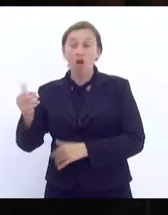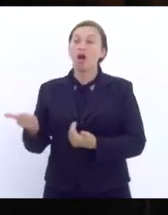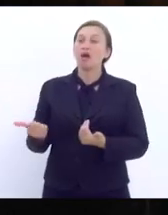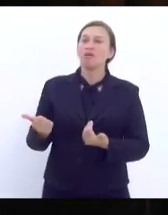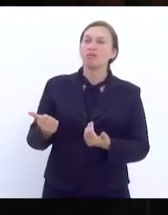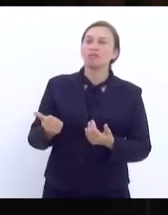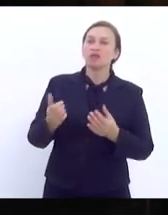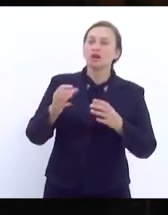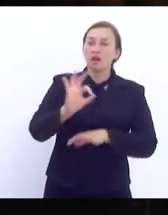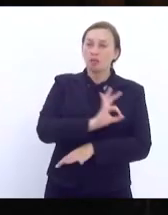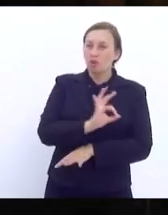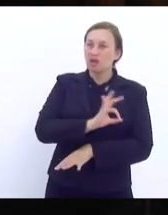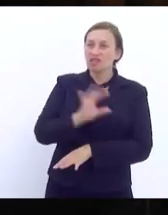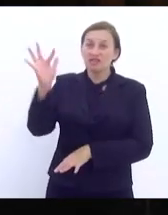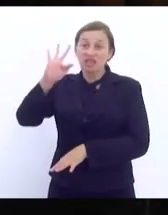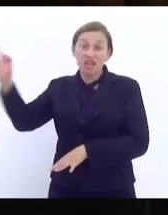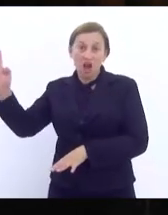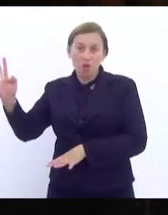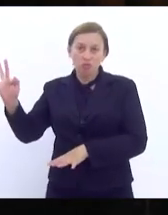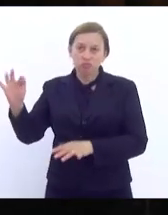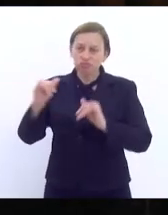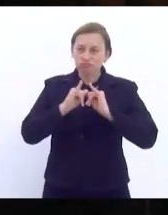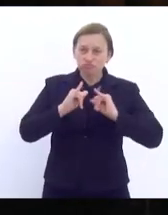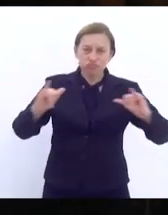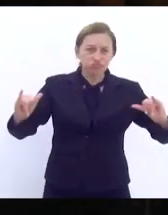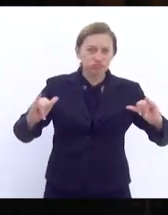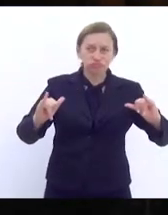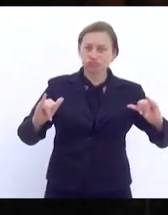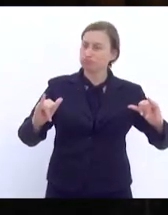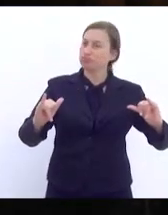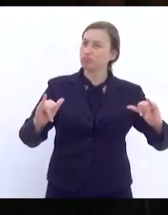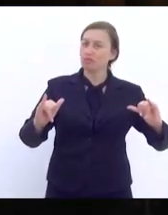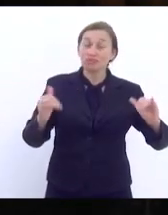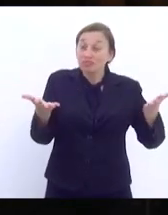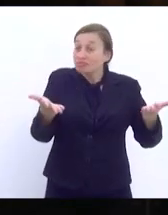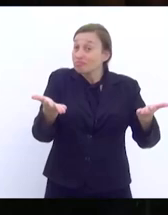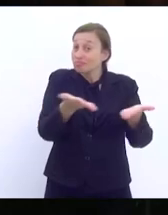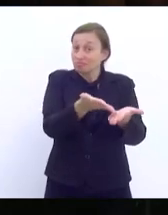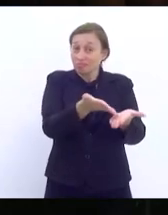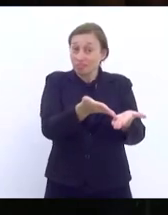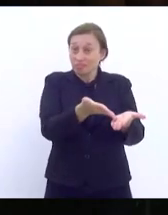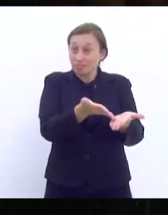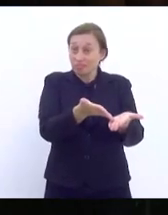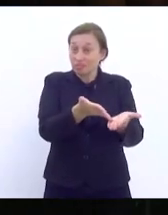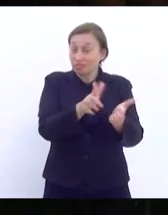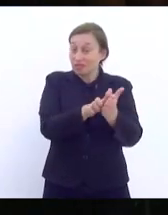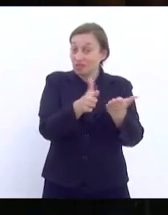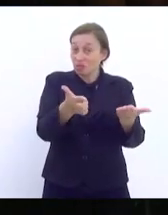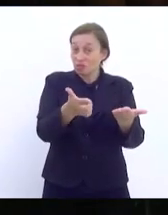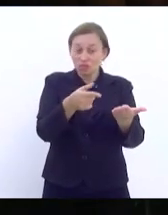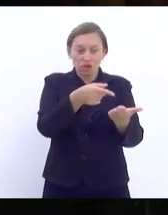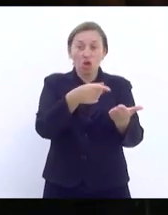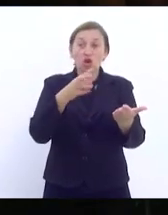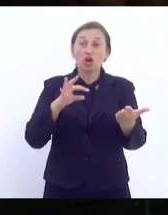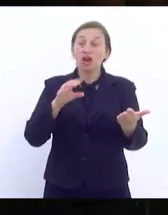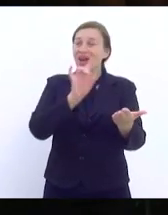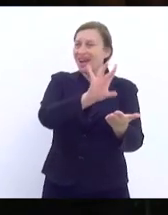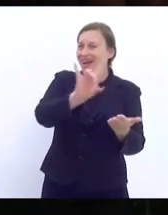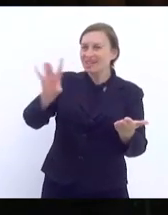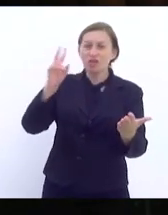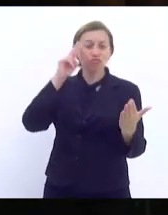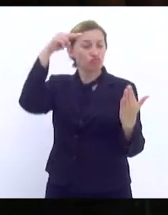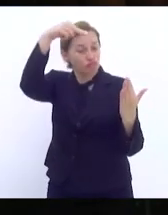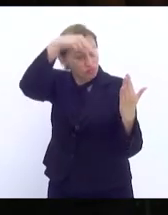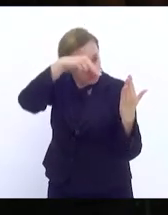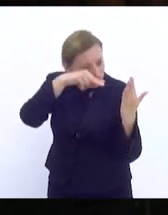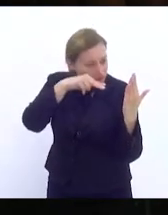imprensa da Polícia Federal que está na nota da Polícia Federal a nota oficial da operação novos Jumbo é só cada um dos Senhores da